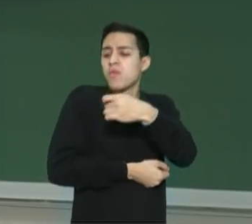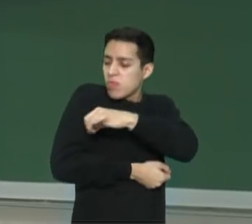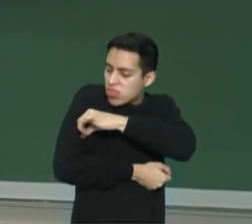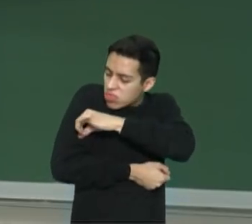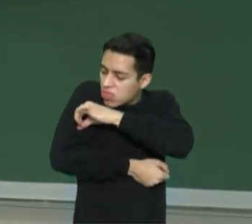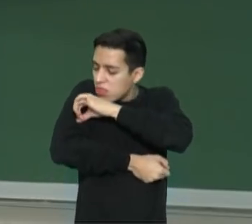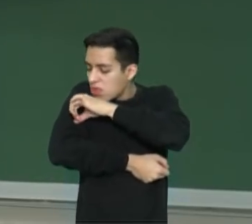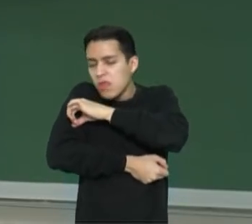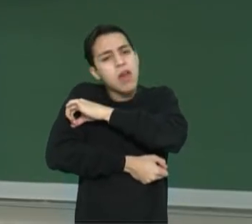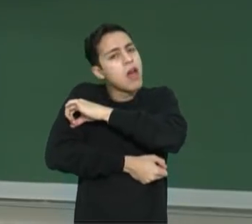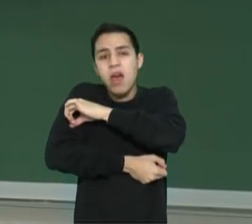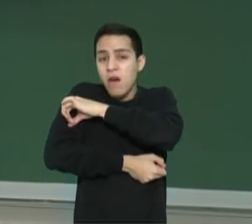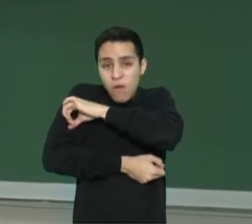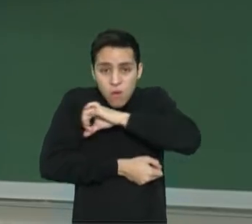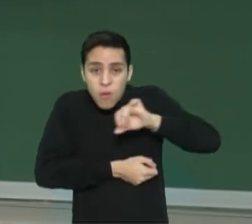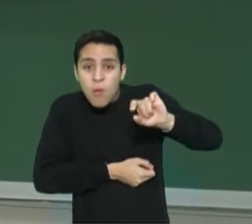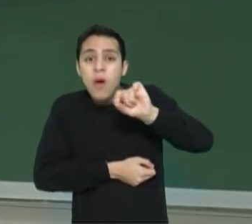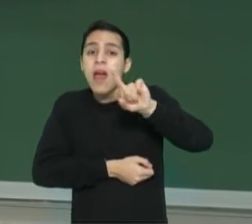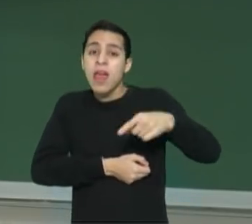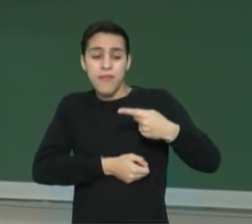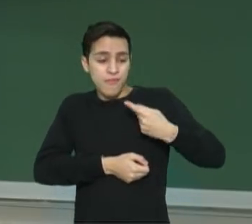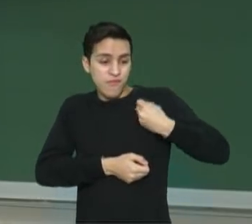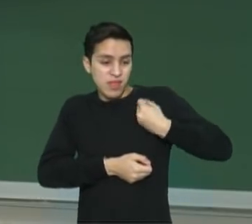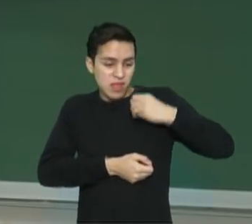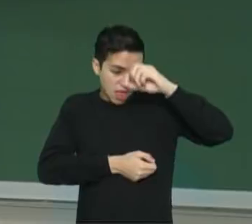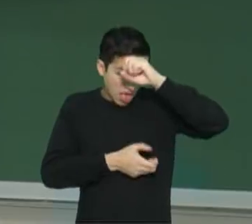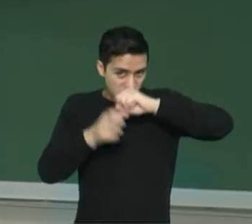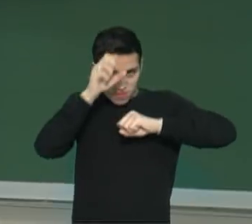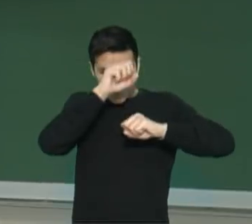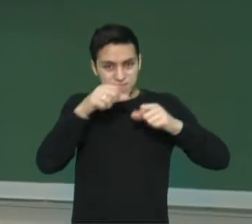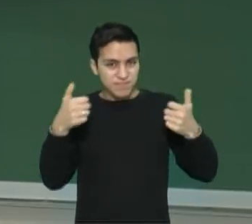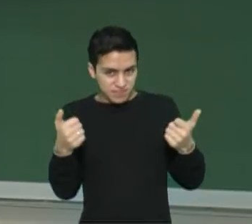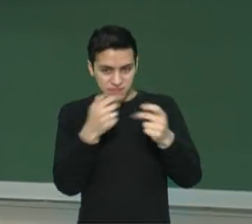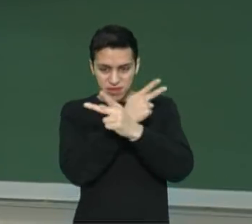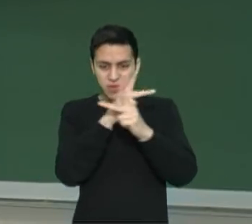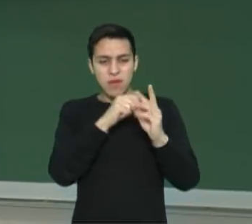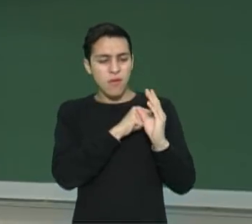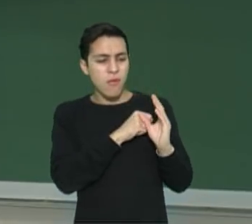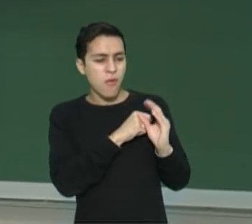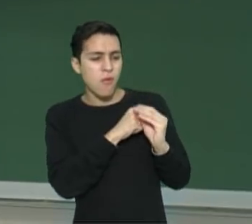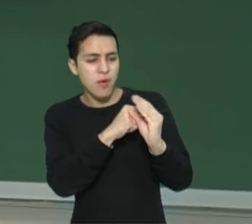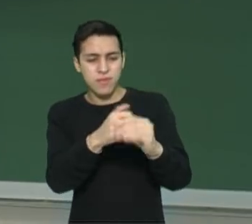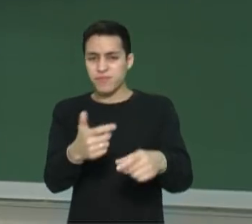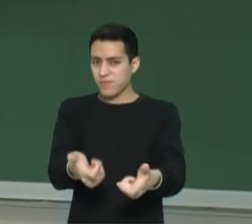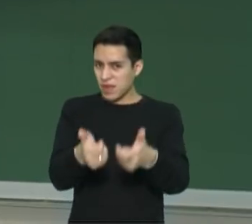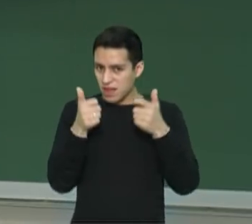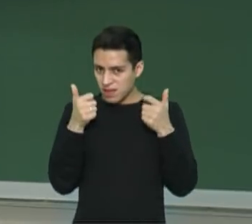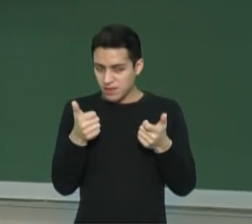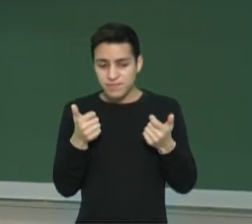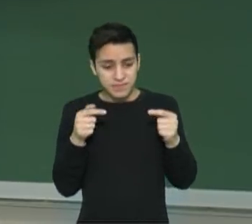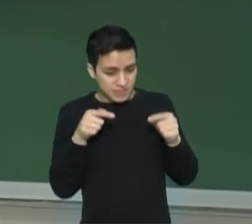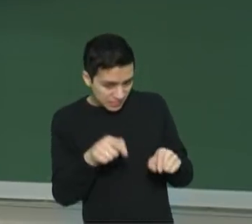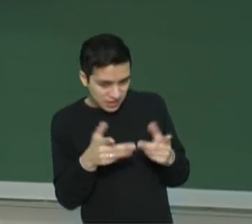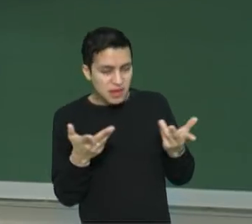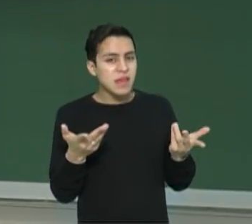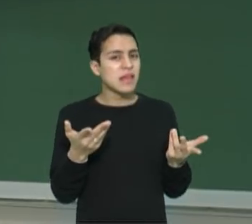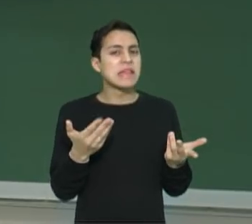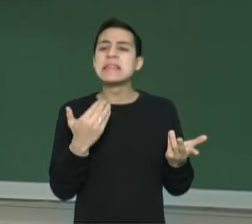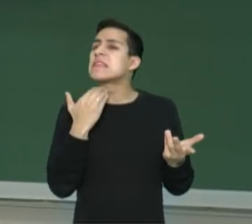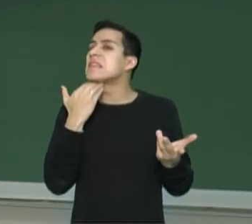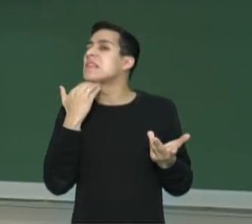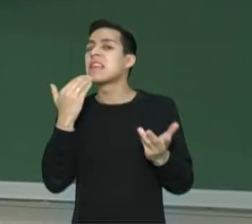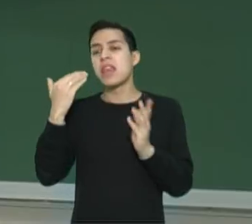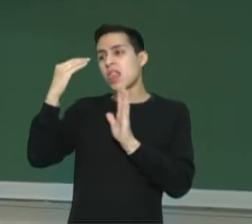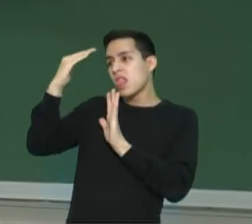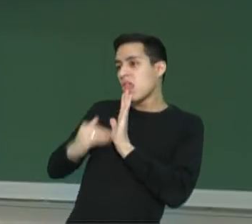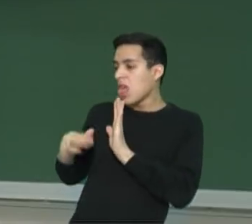jogo, não é isso? Não é só o nono ano, é o seu aprendizado, o seu conhecimento. E isso, gente, não, ninguém rouba